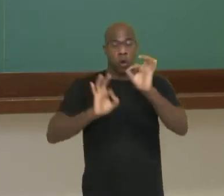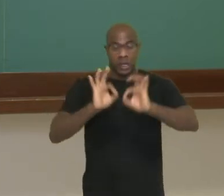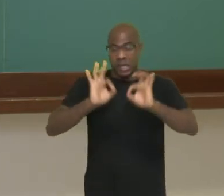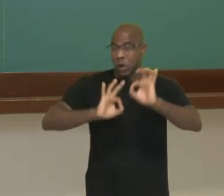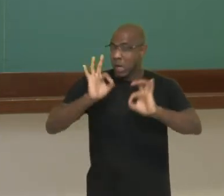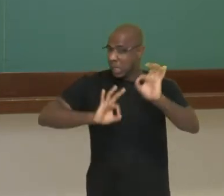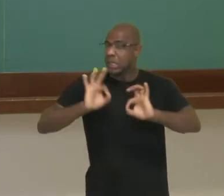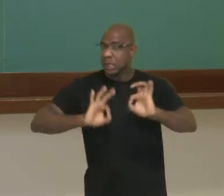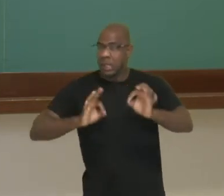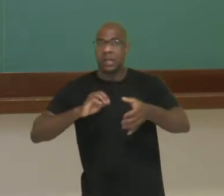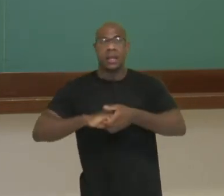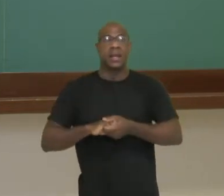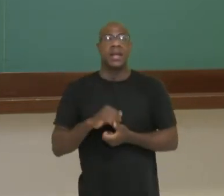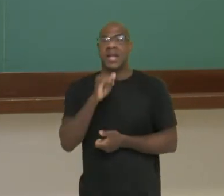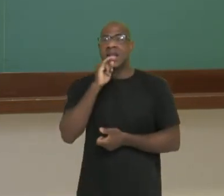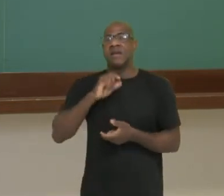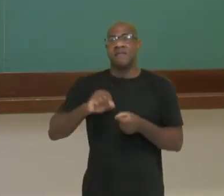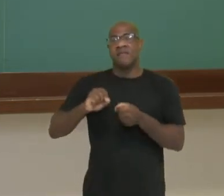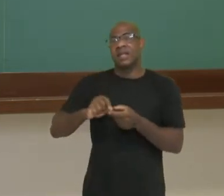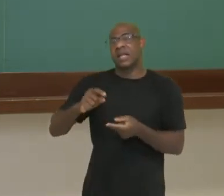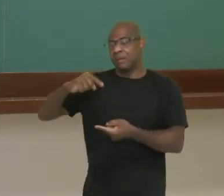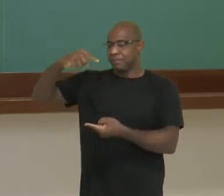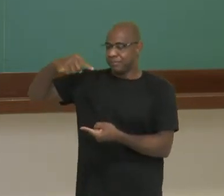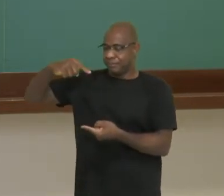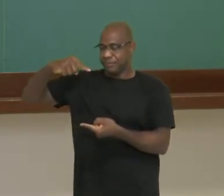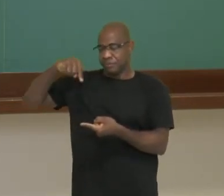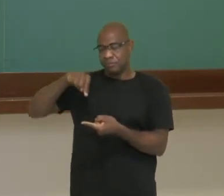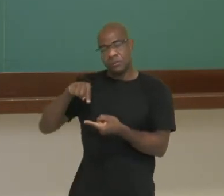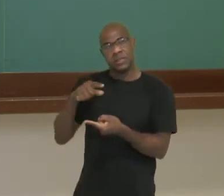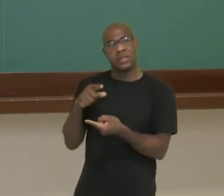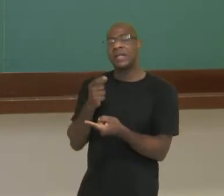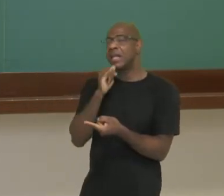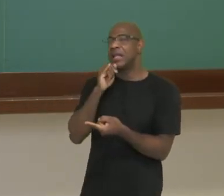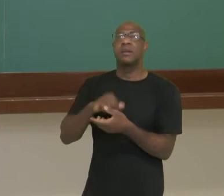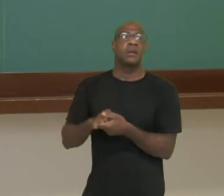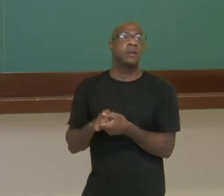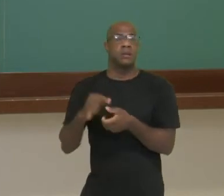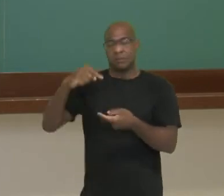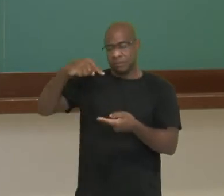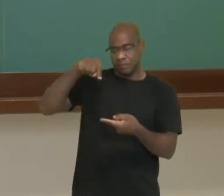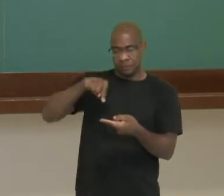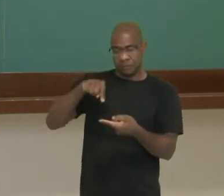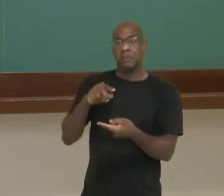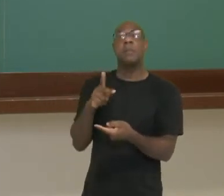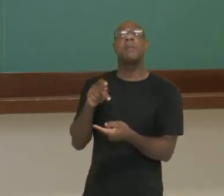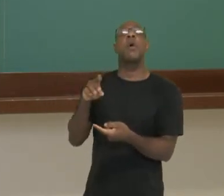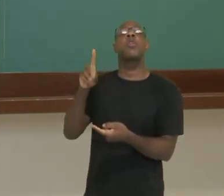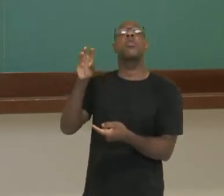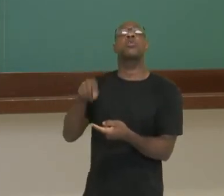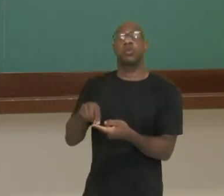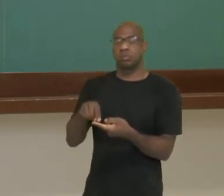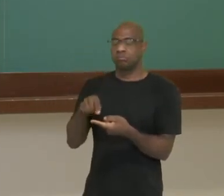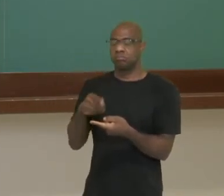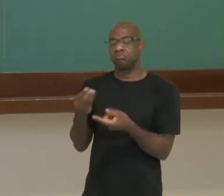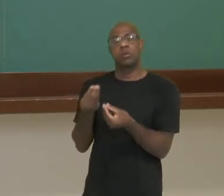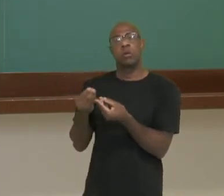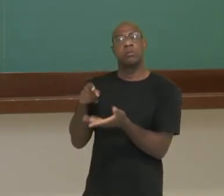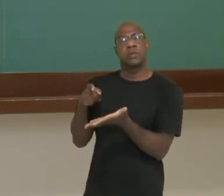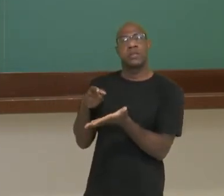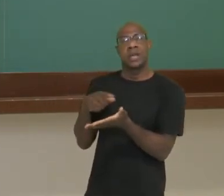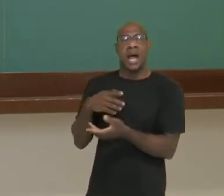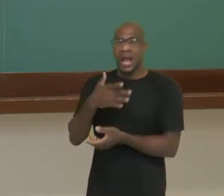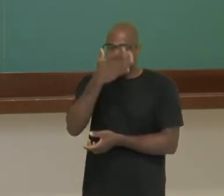dados. Vamos falar de um produto que é mais simples, né? Eu vou lá, um produto, vou fazer um questionário se as pessoas estão gostando